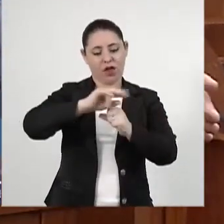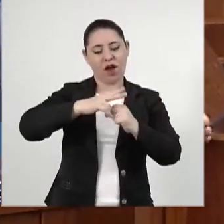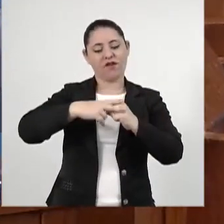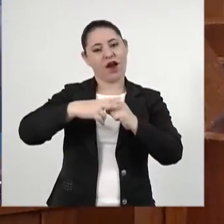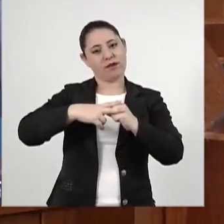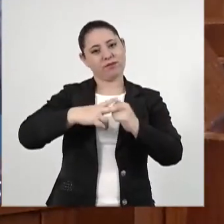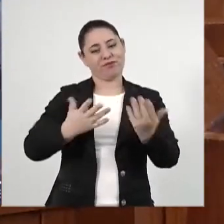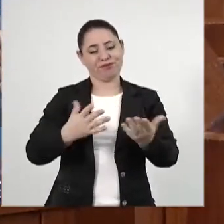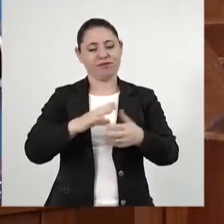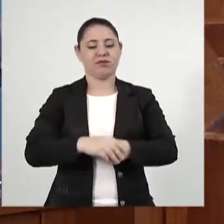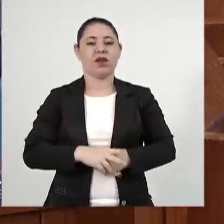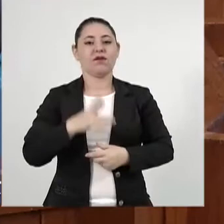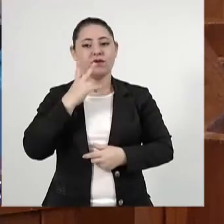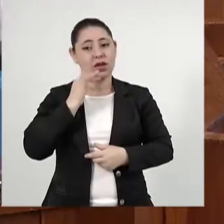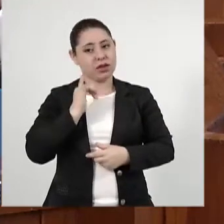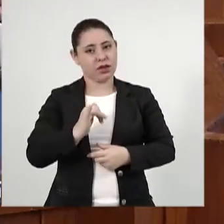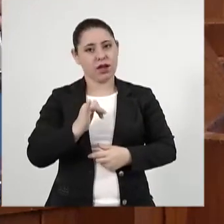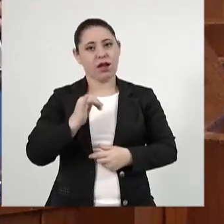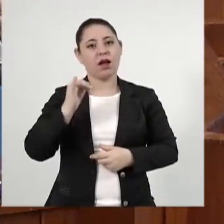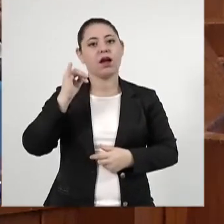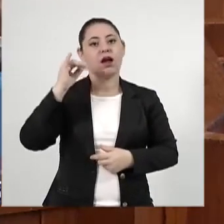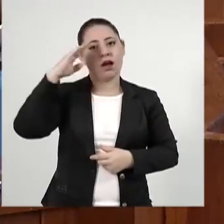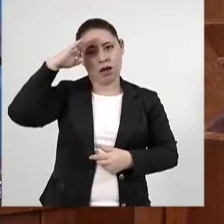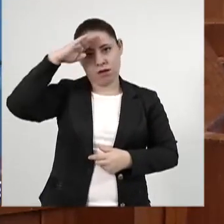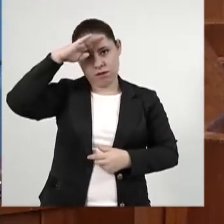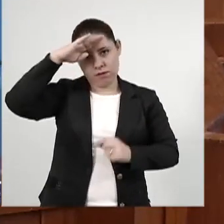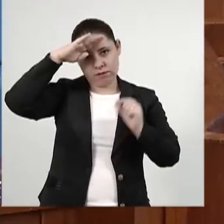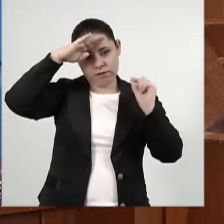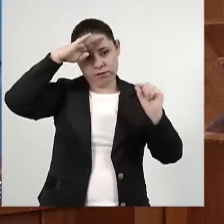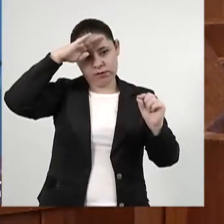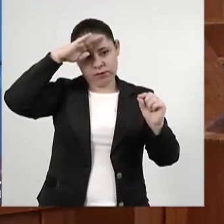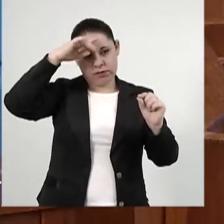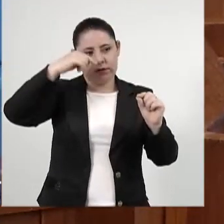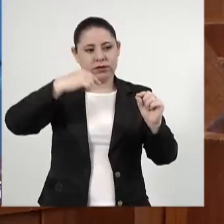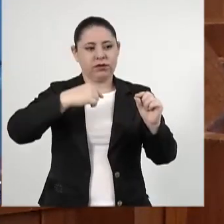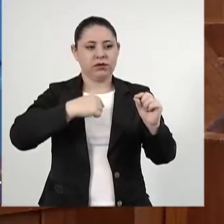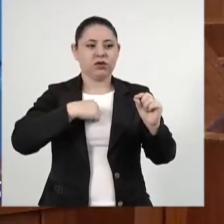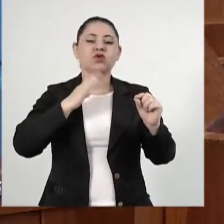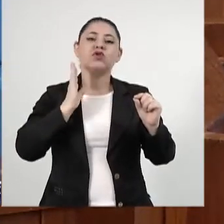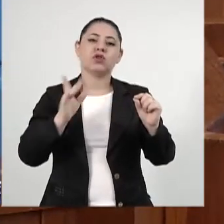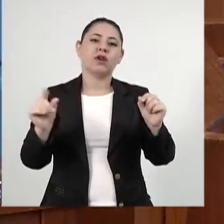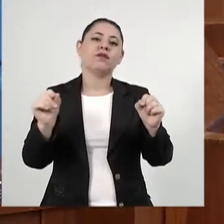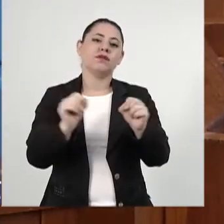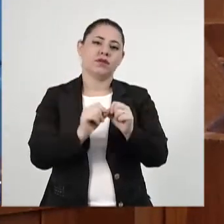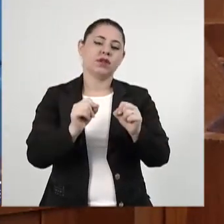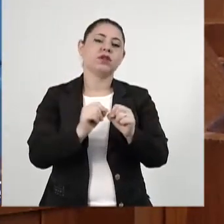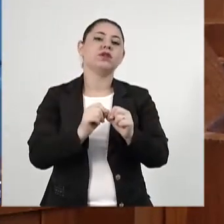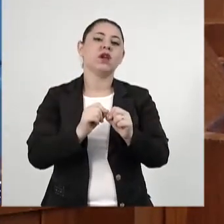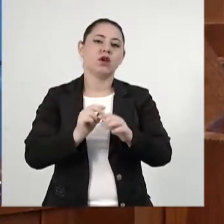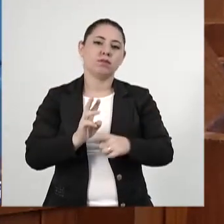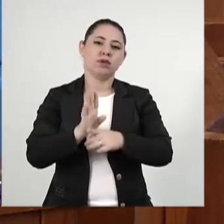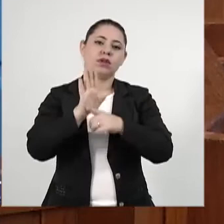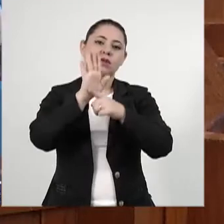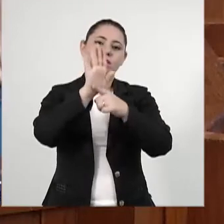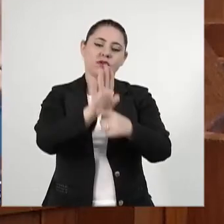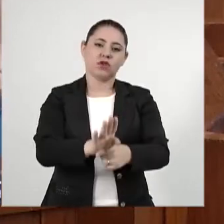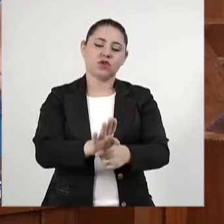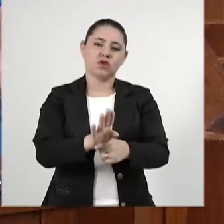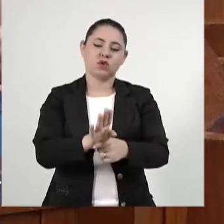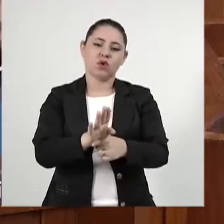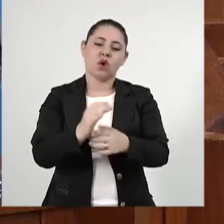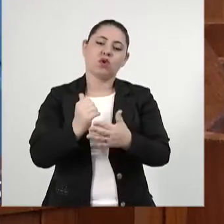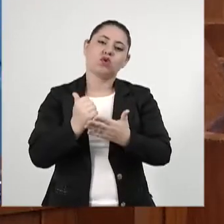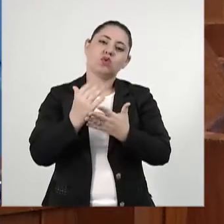Excelência, Cabamir, que eu já fiz muita coisa pelos índios e tenho amizade dentro